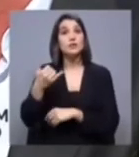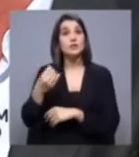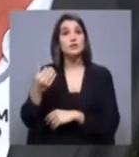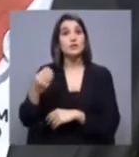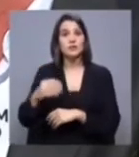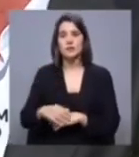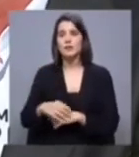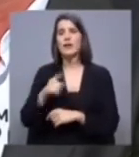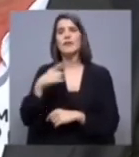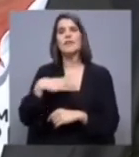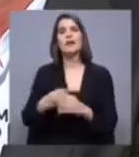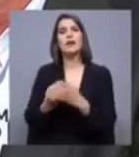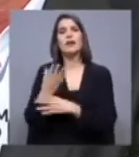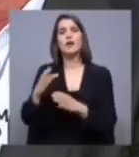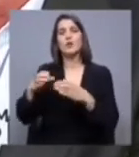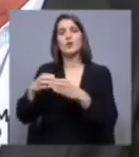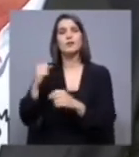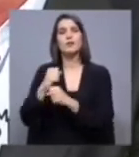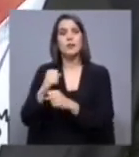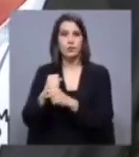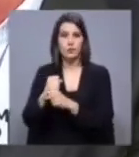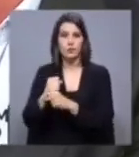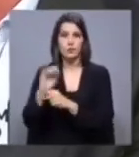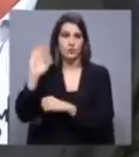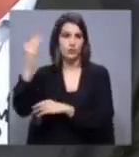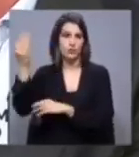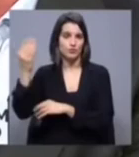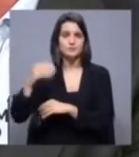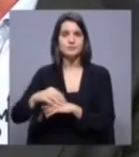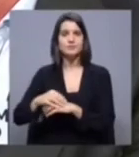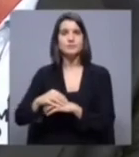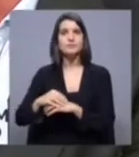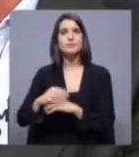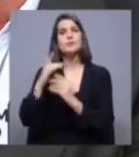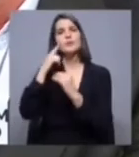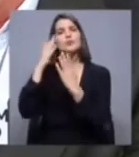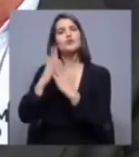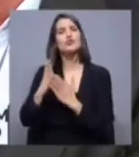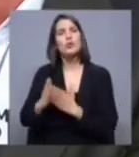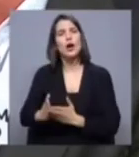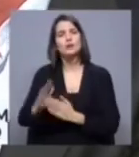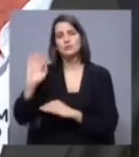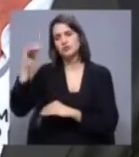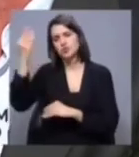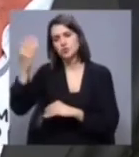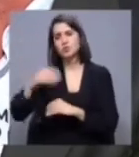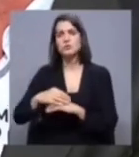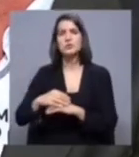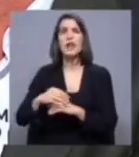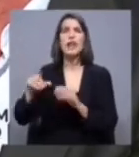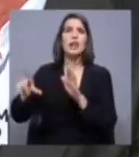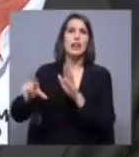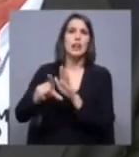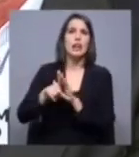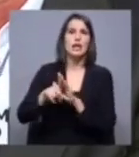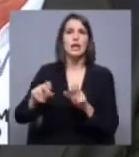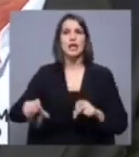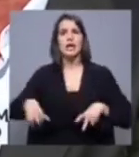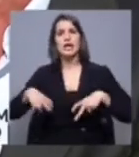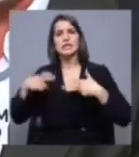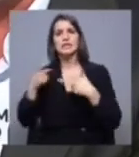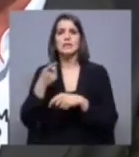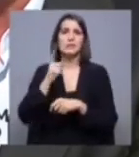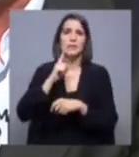2020, consistia na criação de um grupo de trabalho futuro para fazer um estudo futuro para uma lei de enriquecimento ilícito